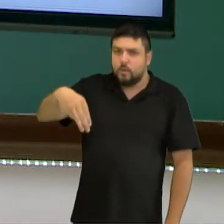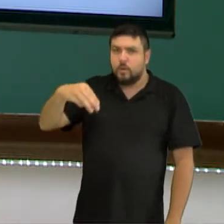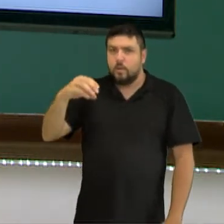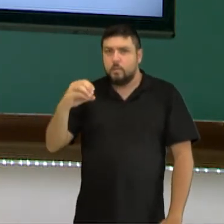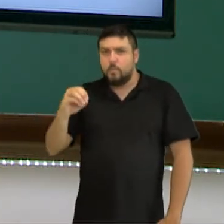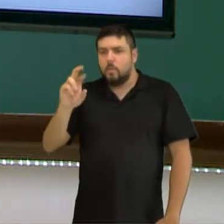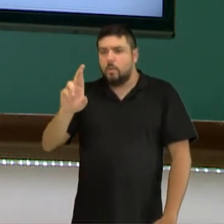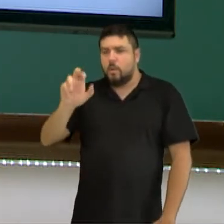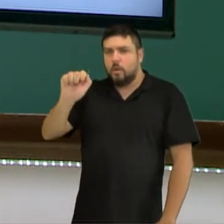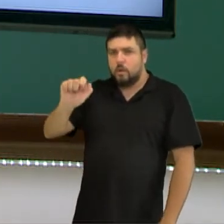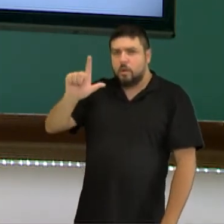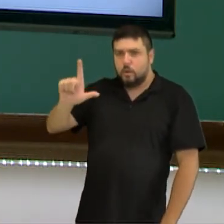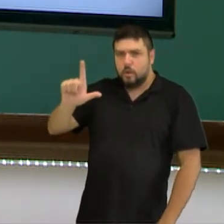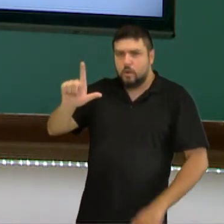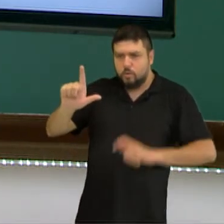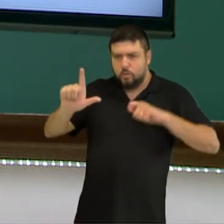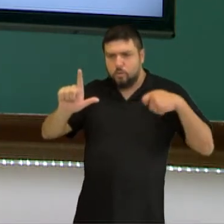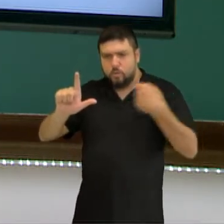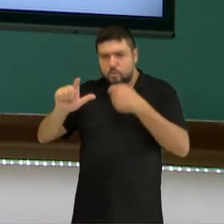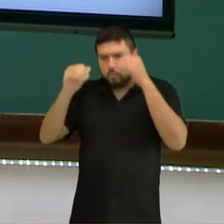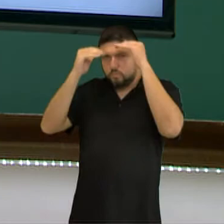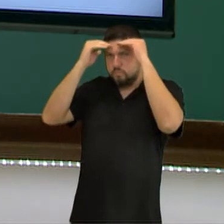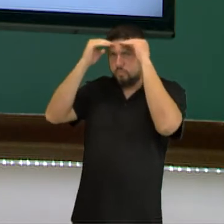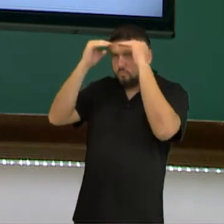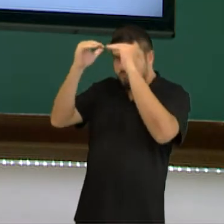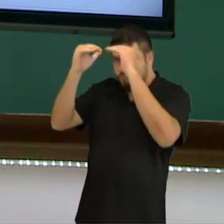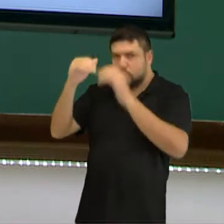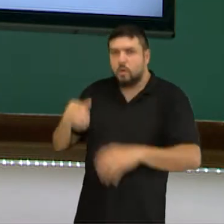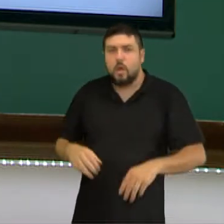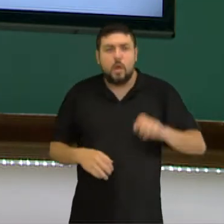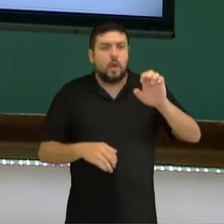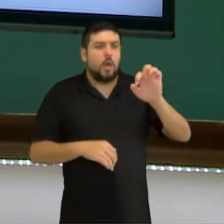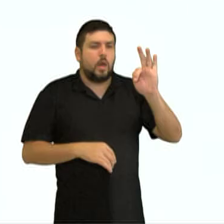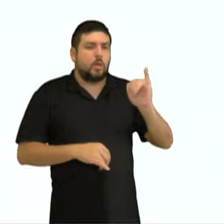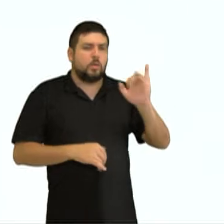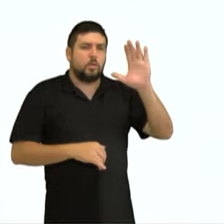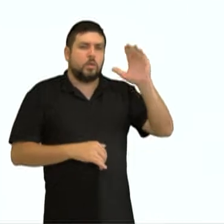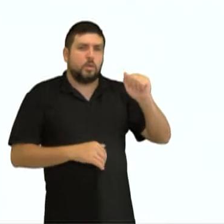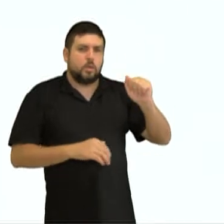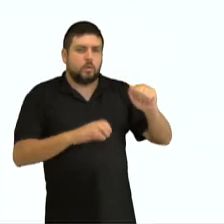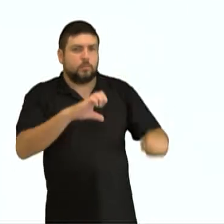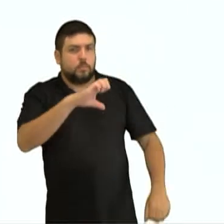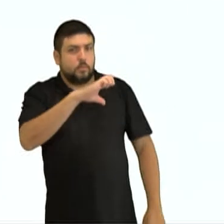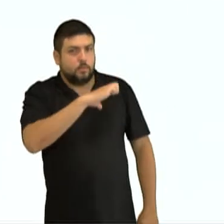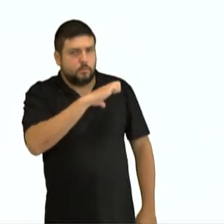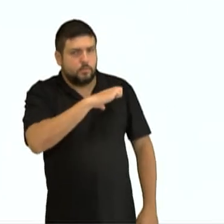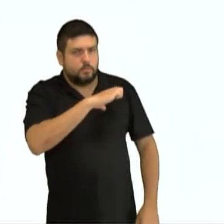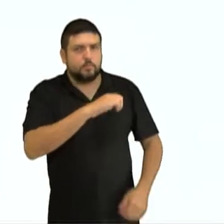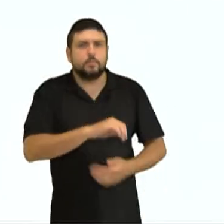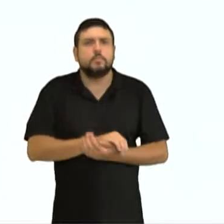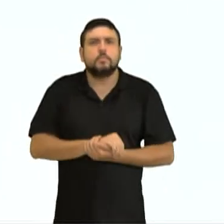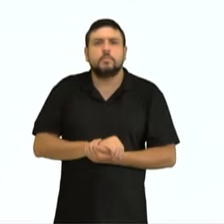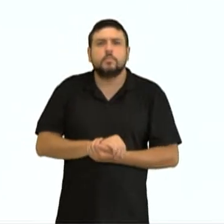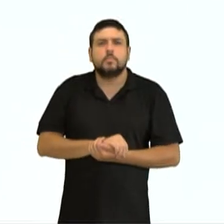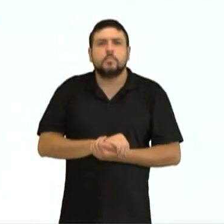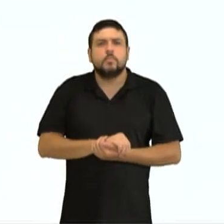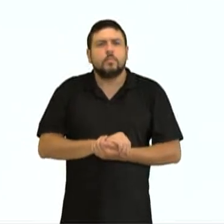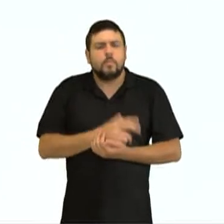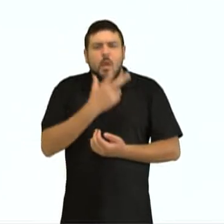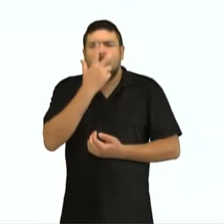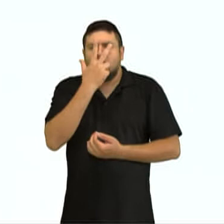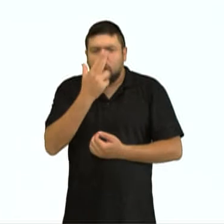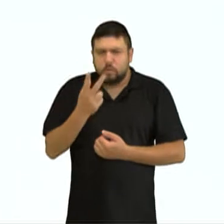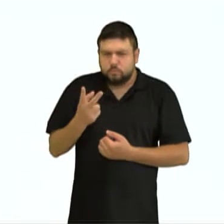de ética. Isso! Então o que nós vamos aprender hoje? Moral e ética. Será que significam a mesma